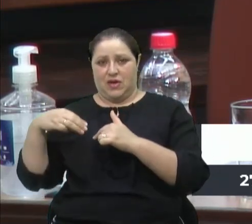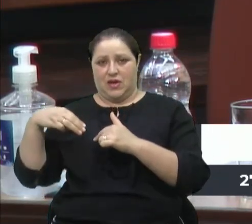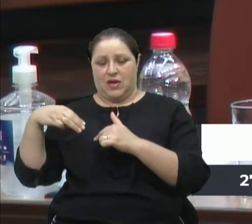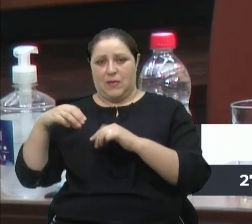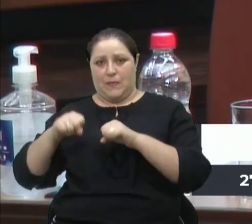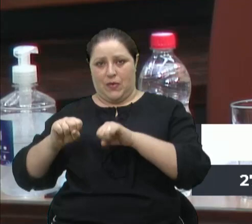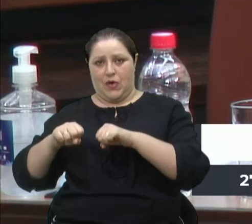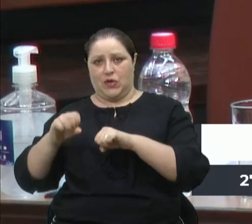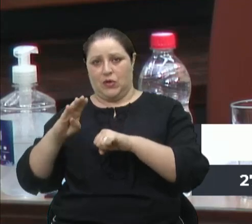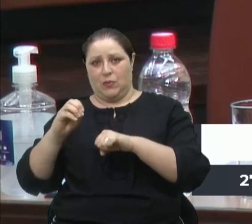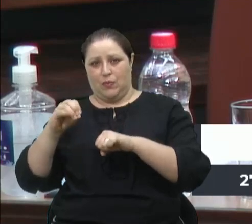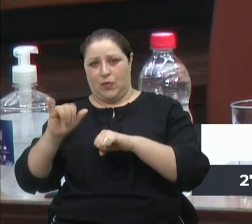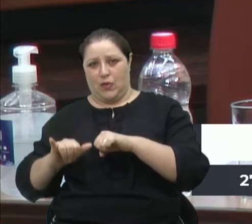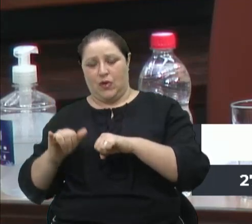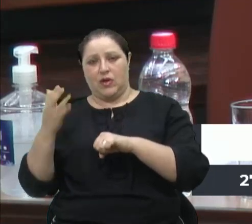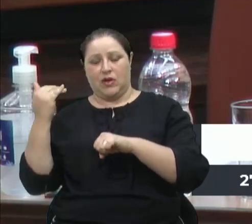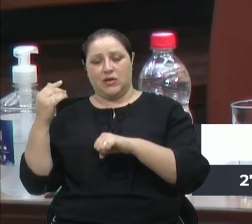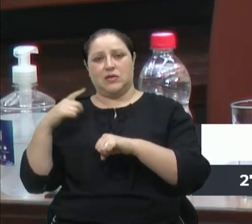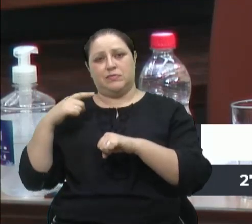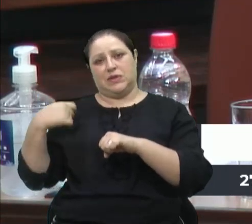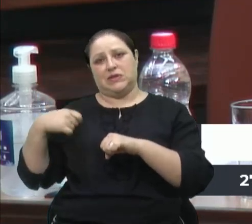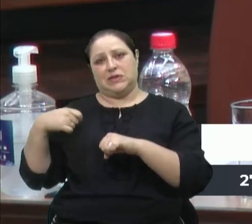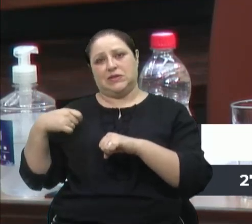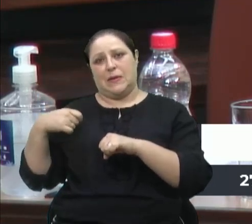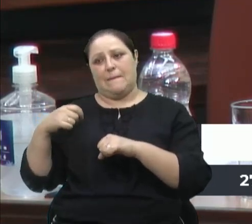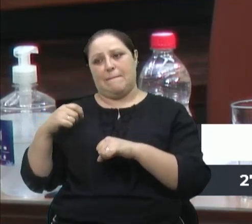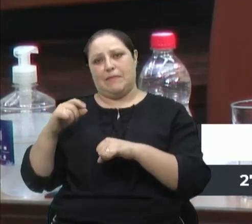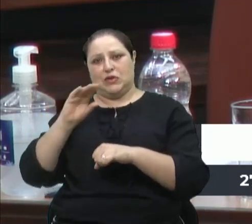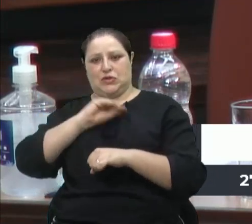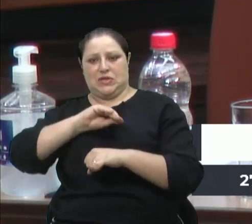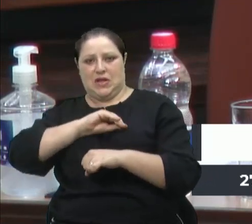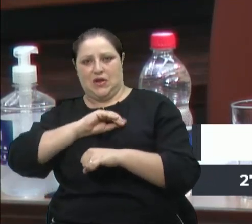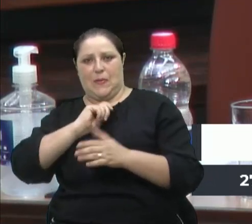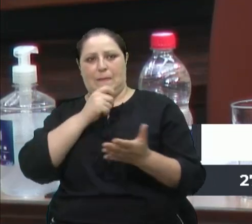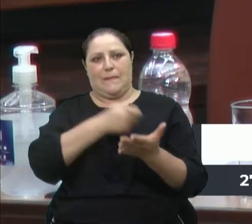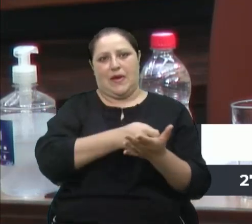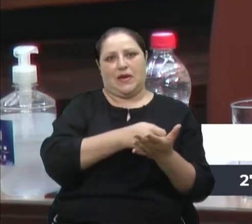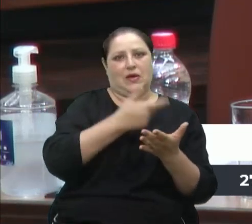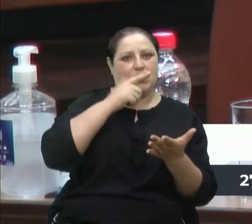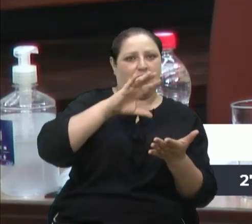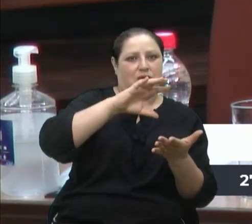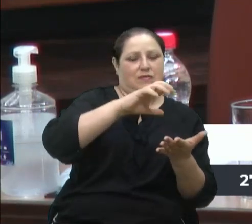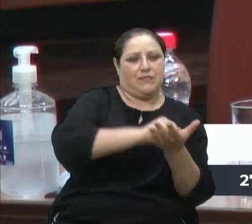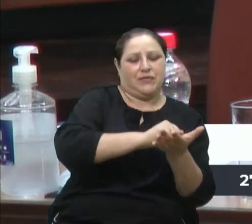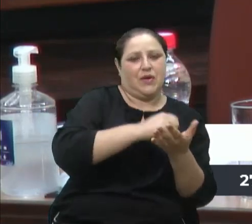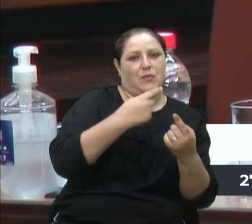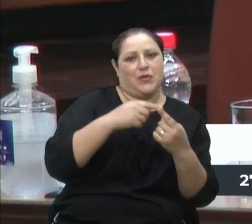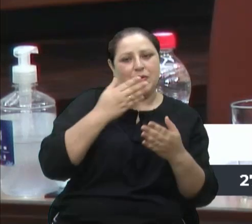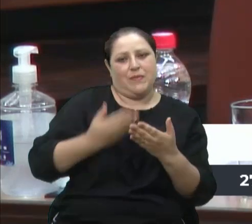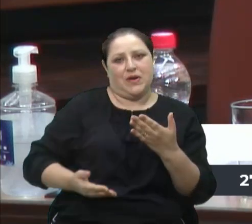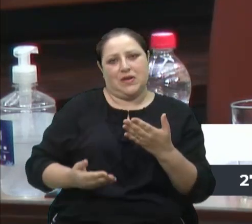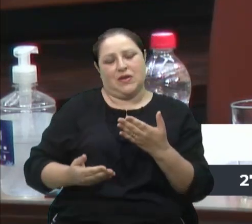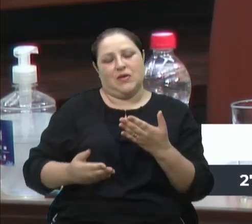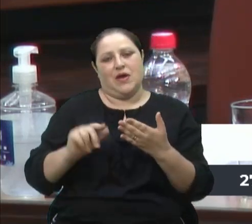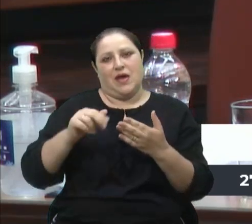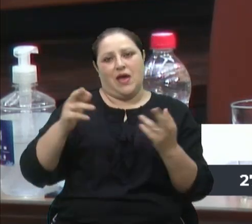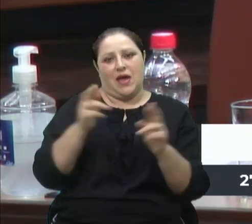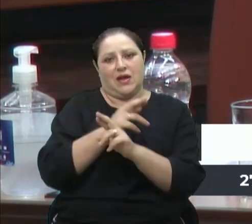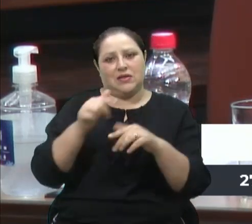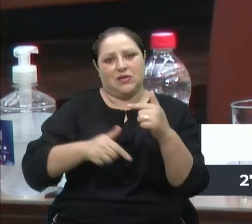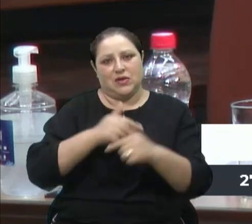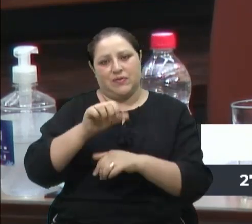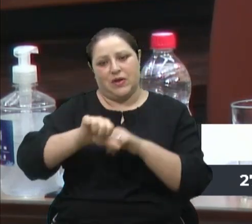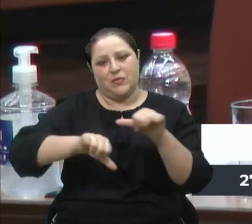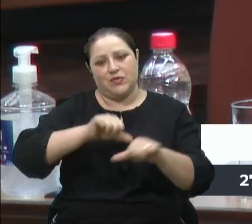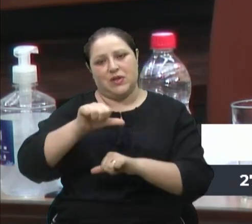que pagar parte daquilo que ganhava para se credenciar, porque perdeu. As relações de trabalho mudaram. Mas mudaram para pior, vereador, porque as pessoas